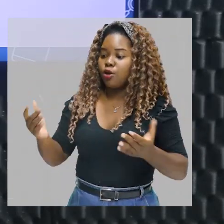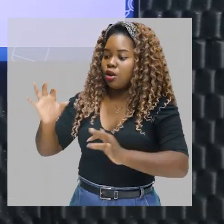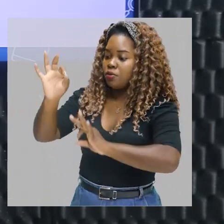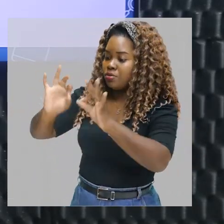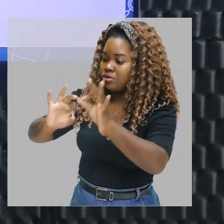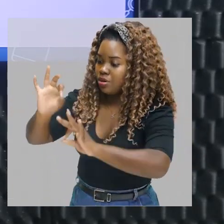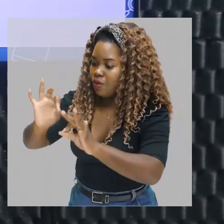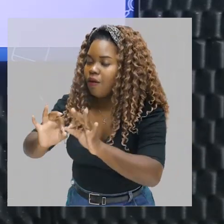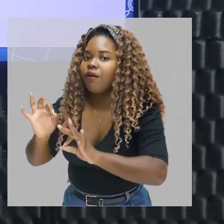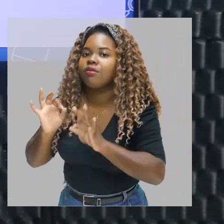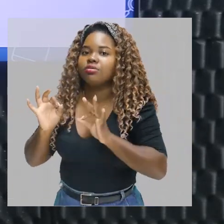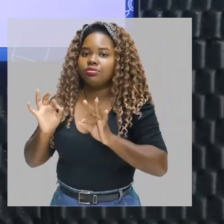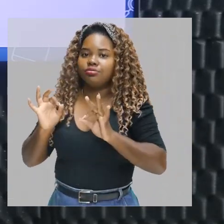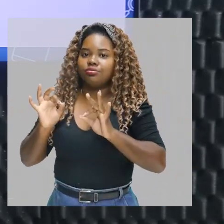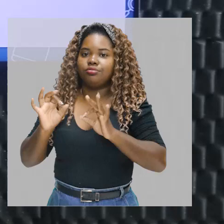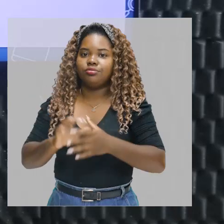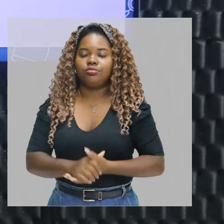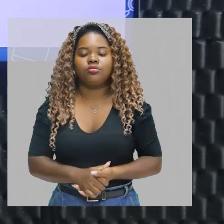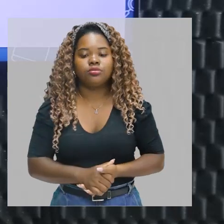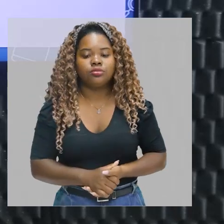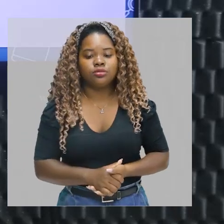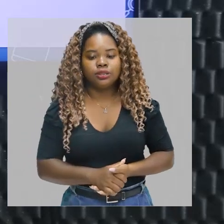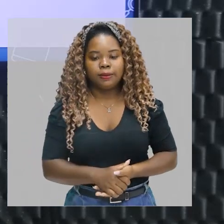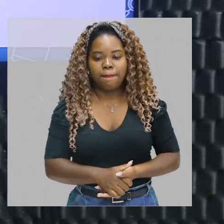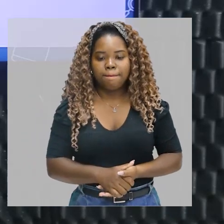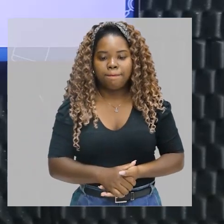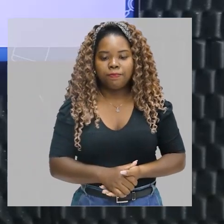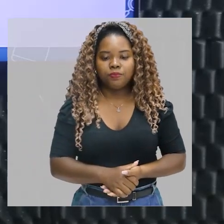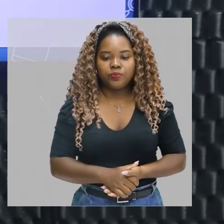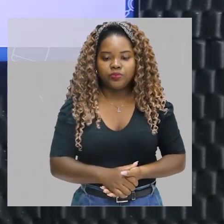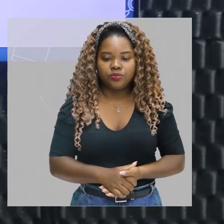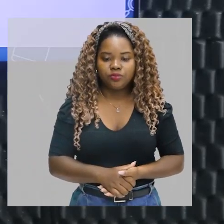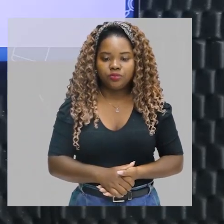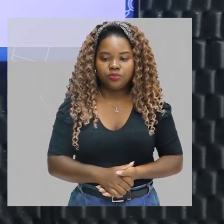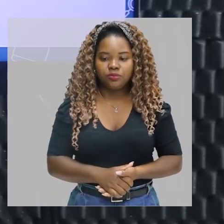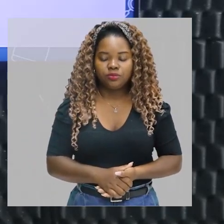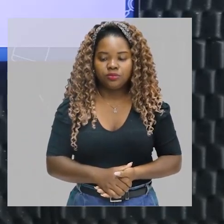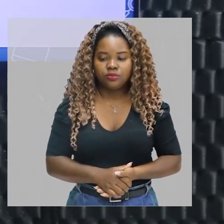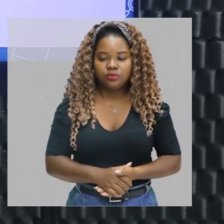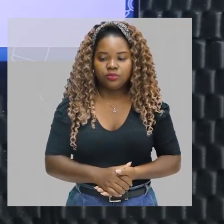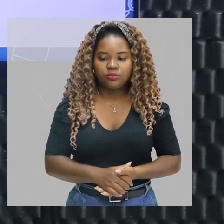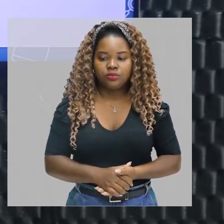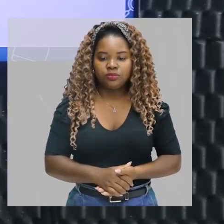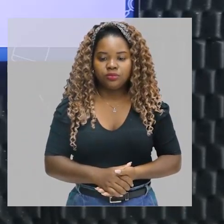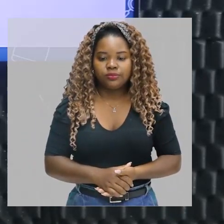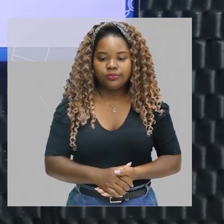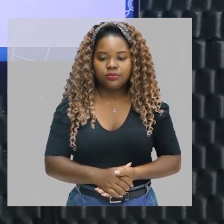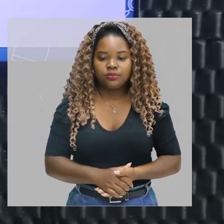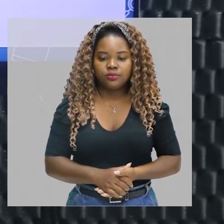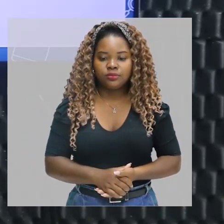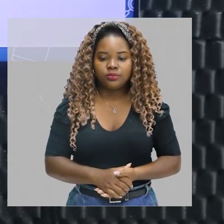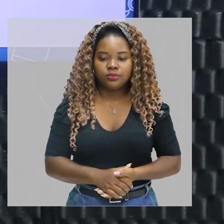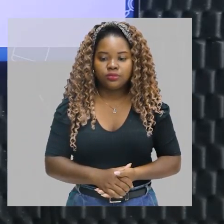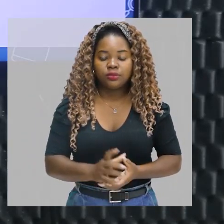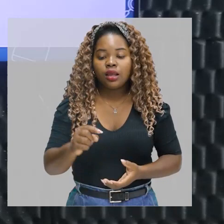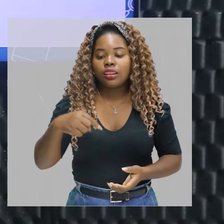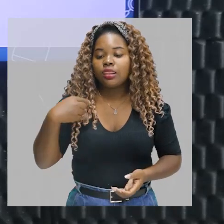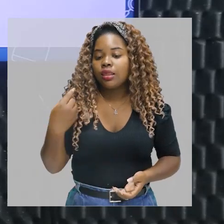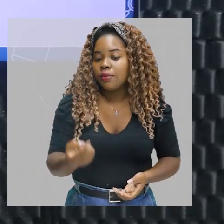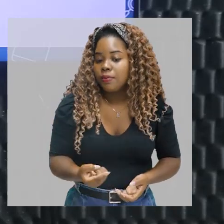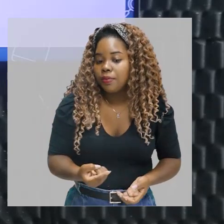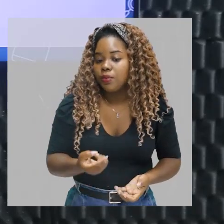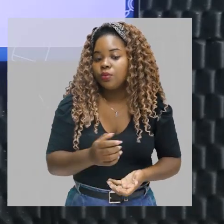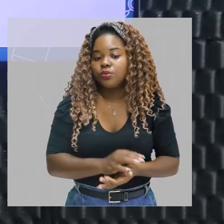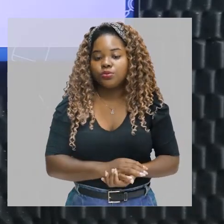certo? Então, isso seria, né, o universo, a matéria em desordem. Depois, de